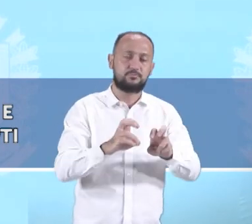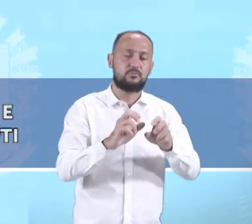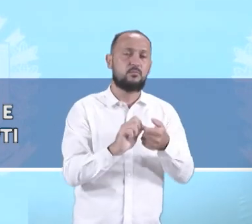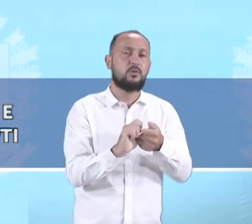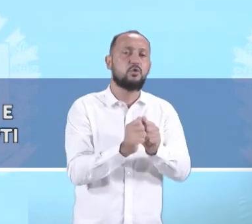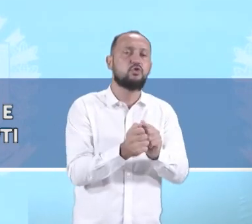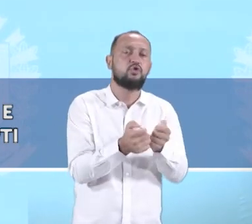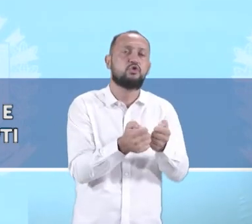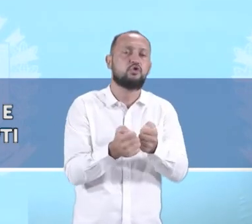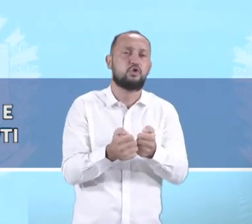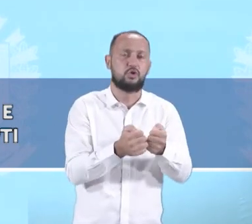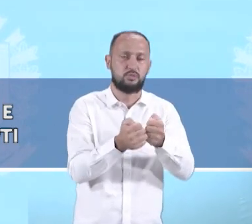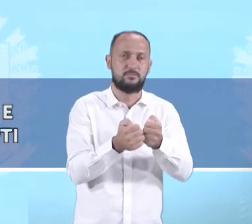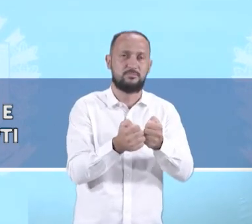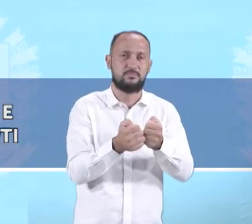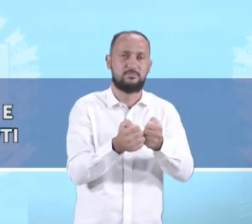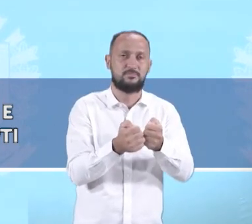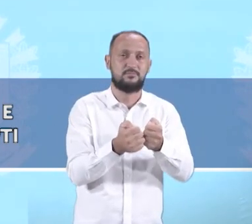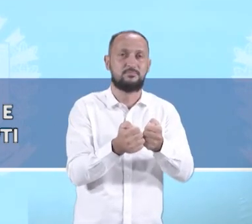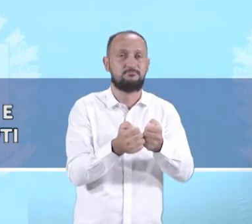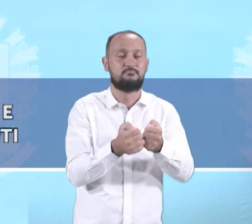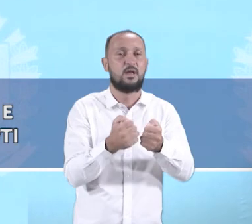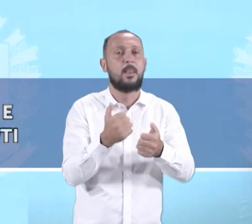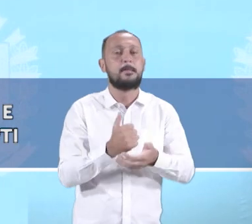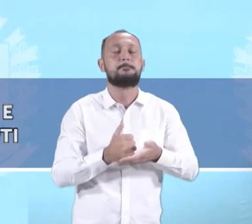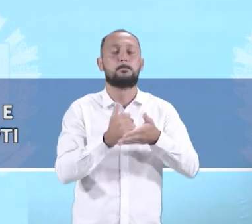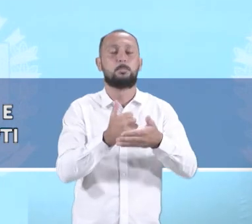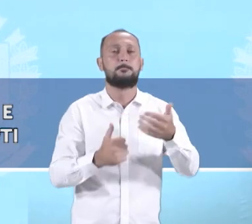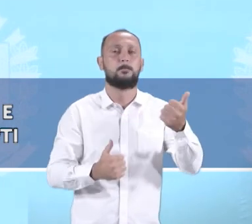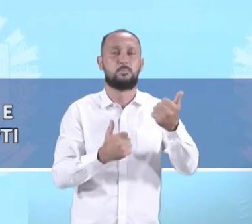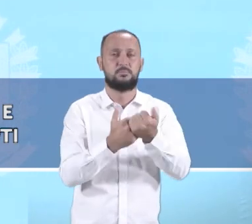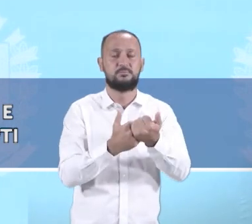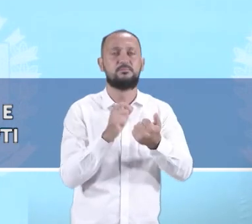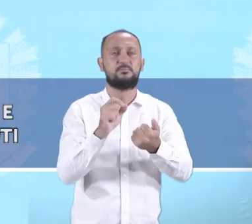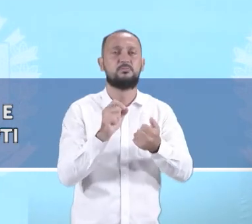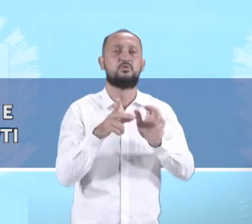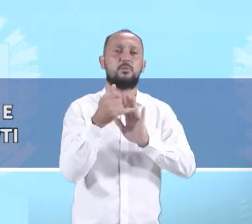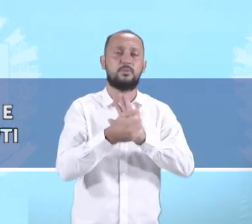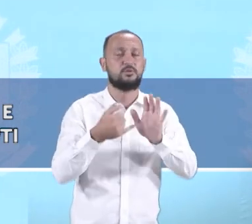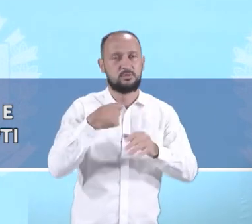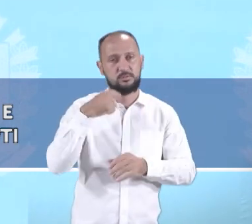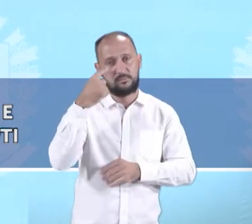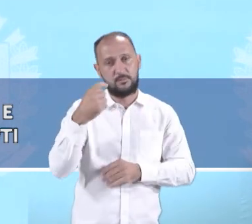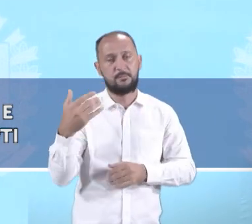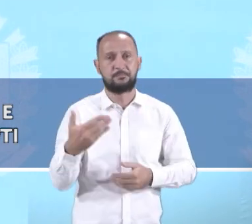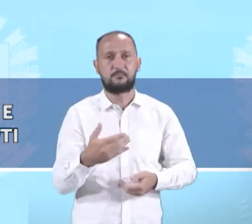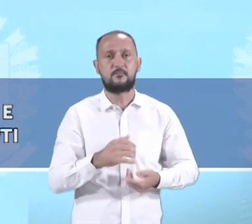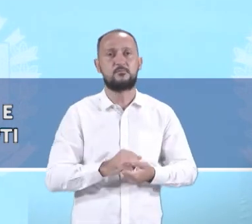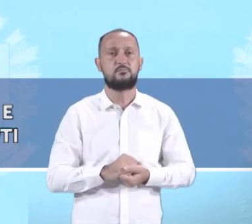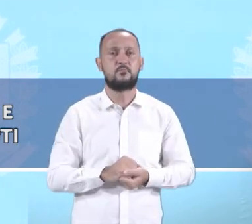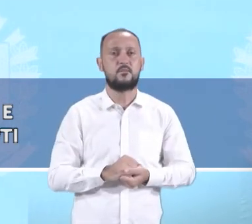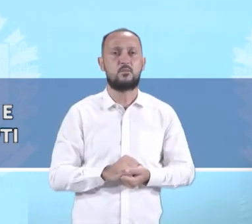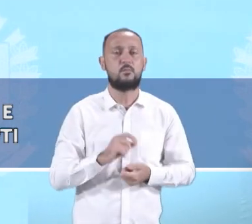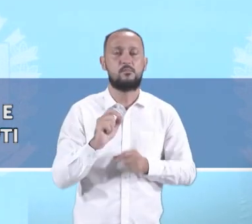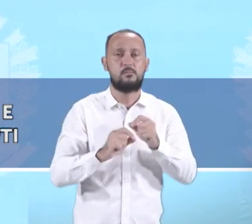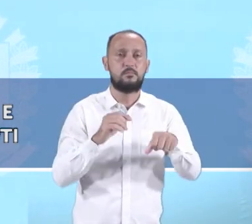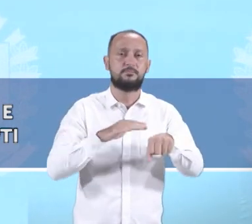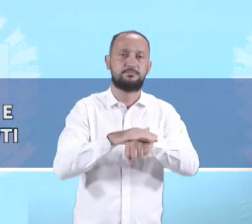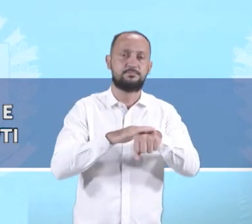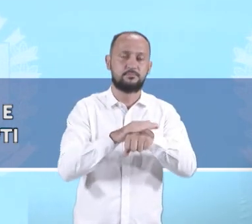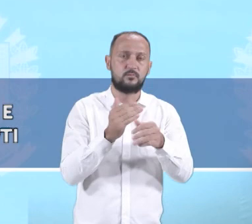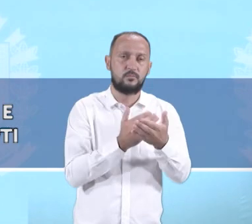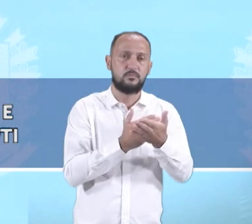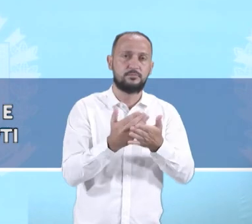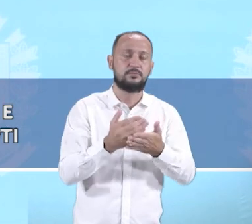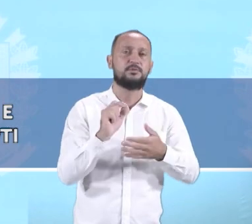informática e na área de jogos, e que pudessem auxiliar a Fiocruz nos projetos de interesse dela, né. E com